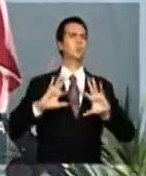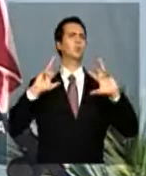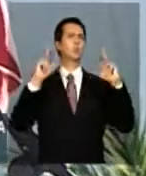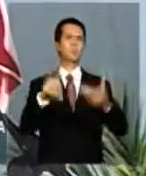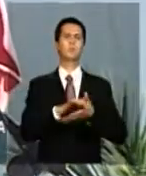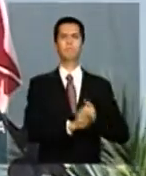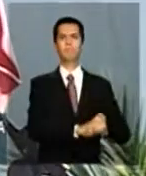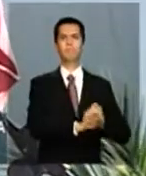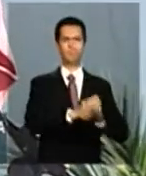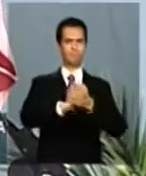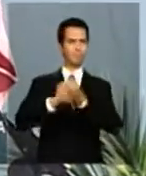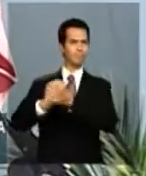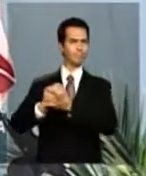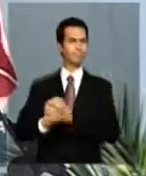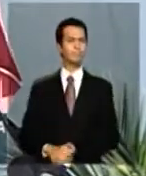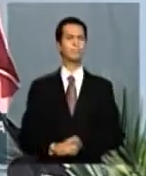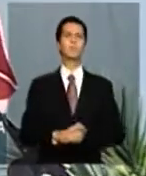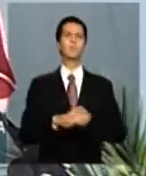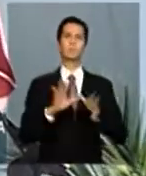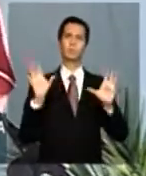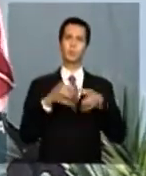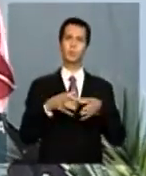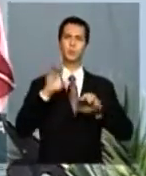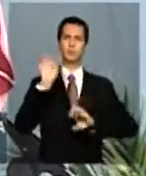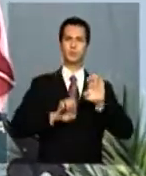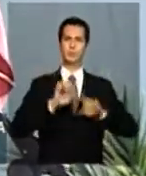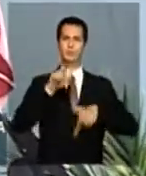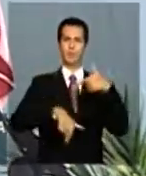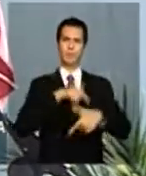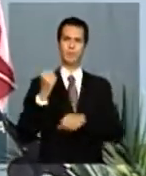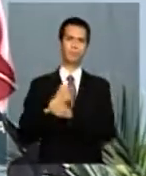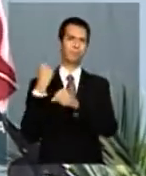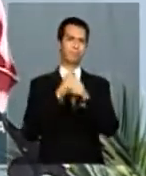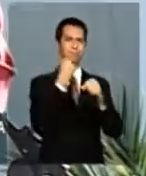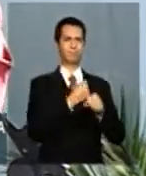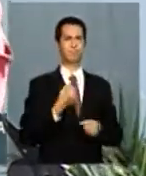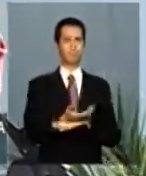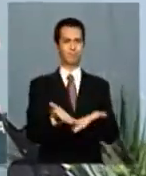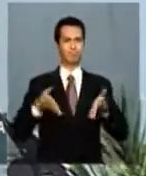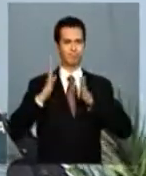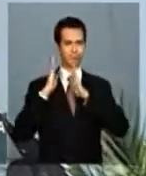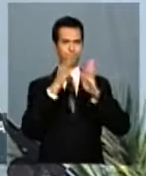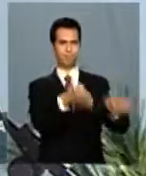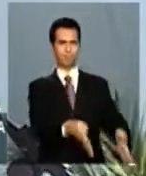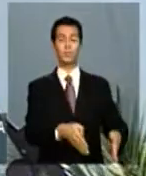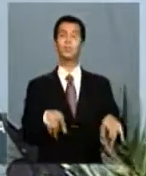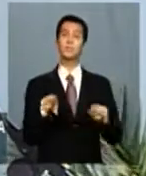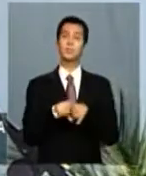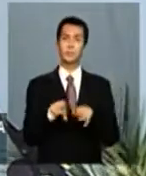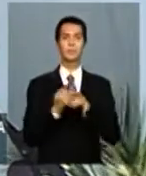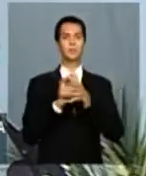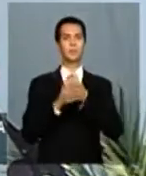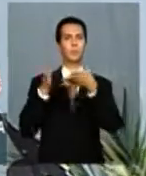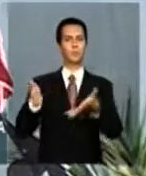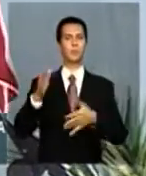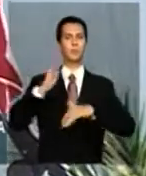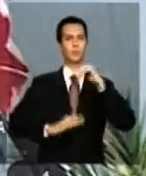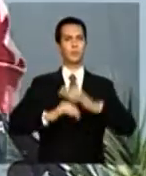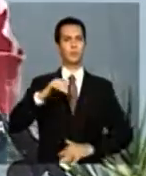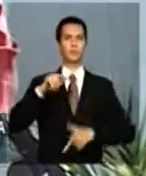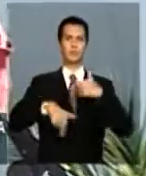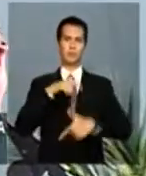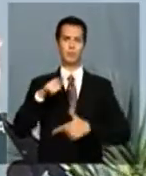do consórcio responsável por essa obra. Cumprimentar os senhores jornalistas e as